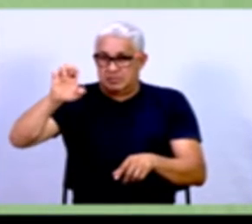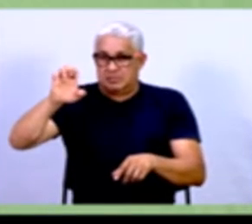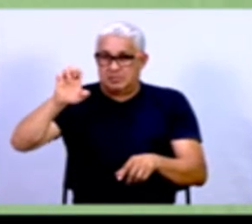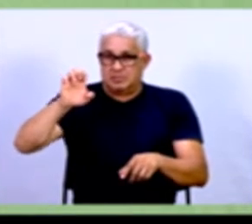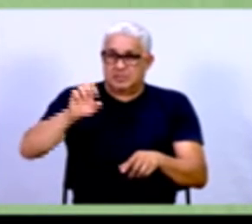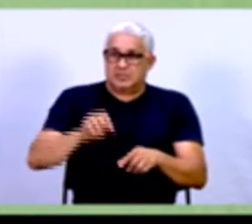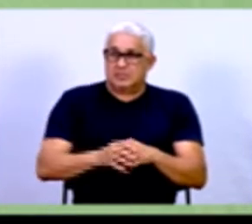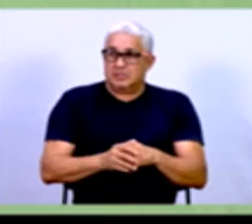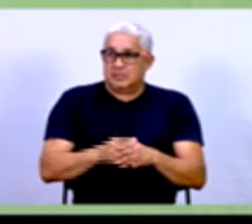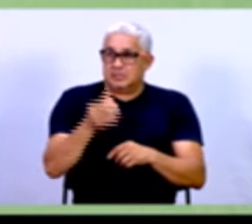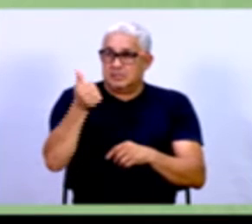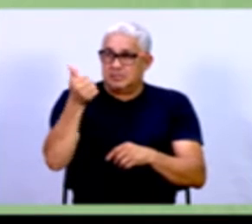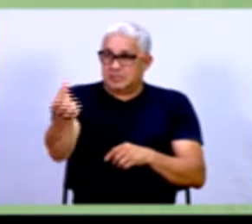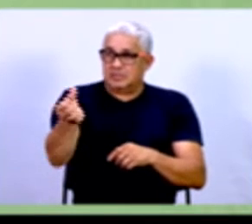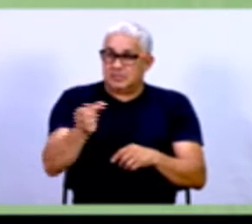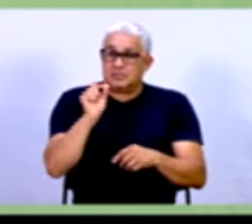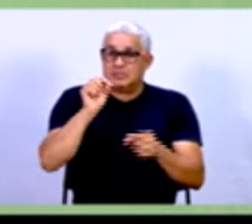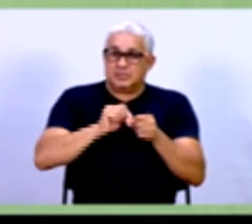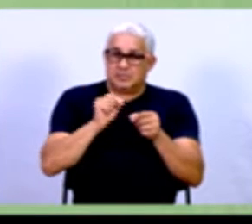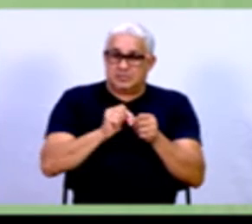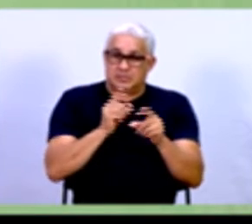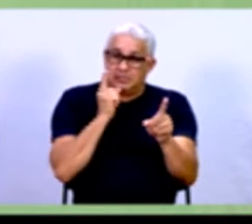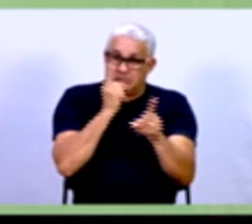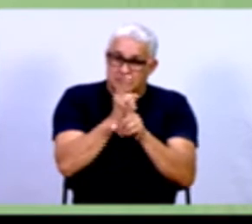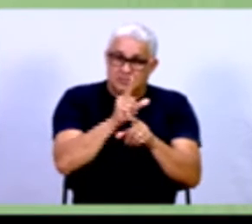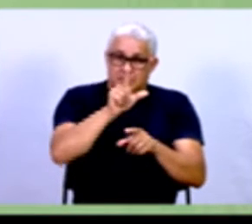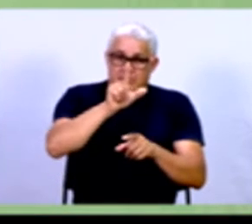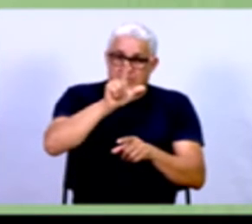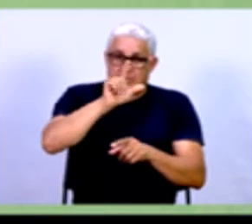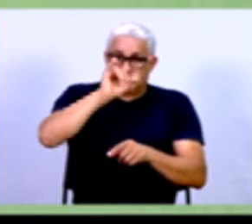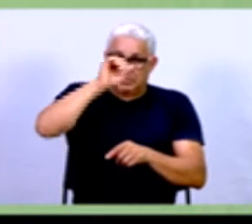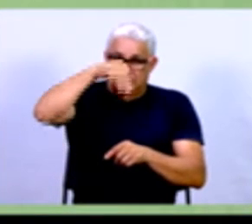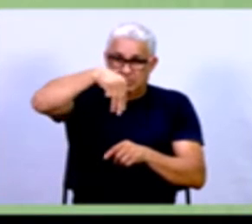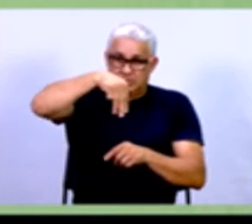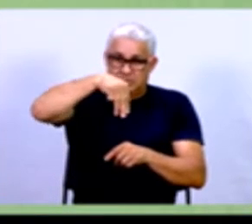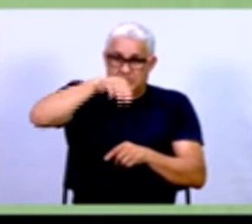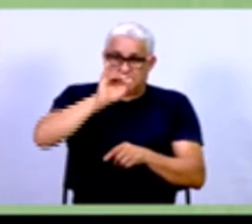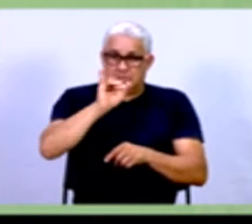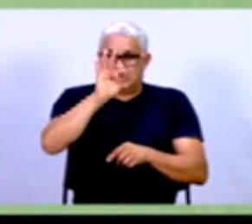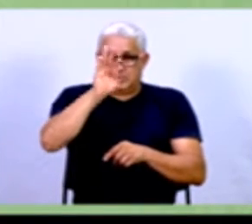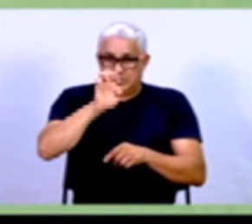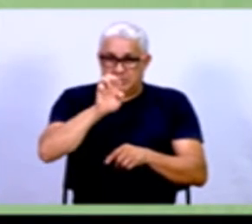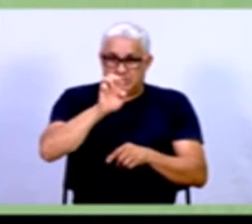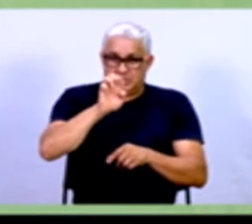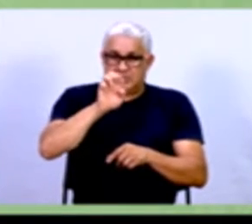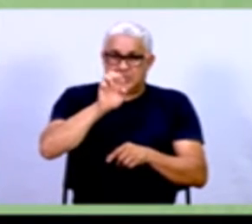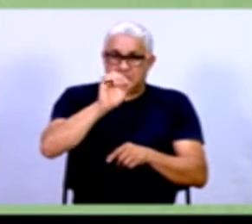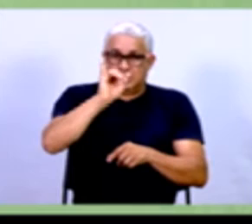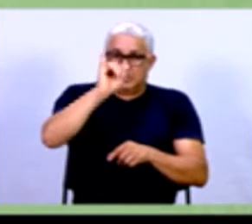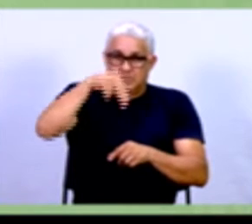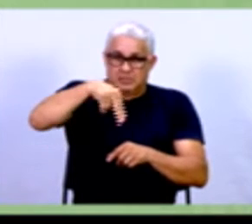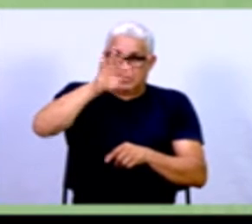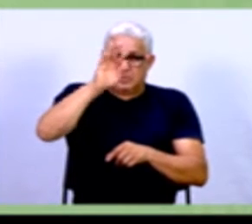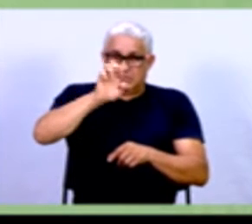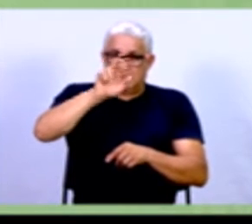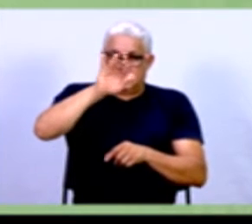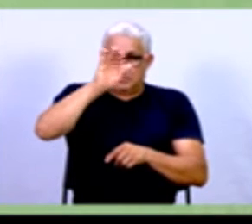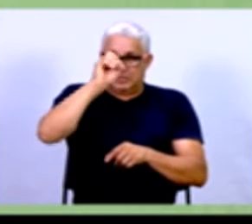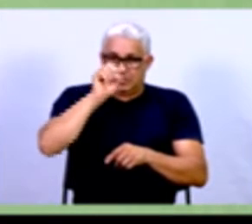agora. Aí, o que nós vamos fazer? Nós vamos achar o limite inferior e limite superior da